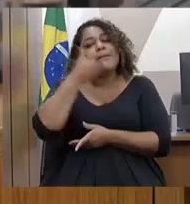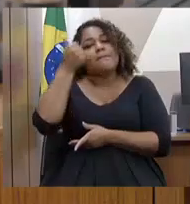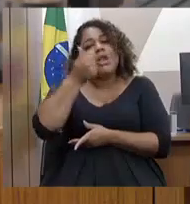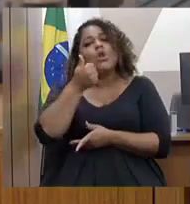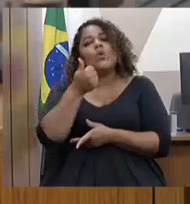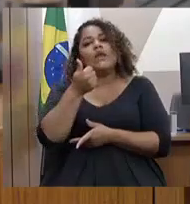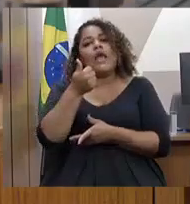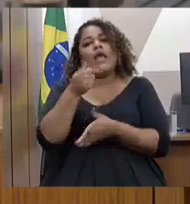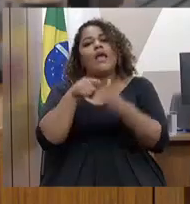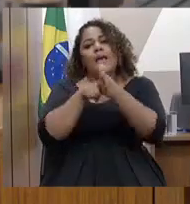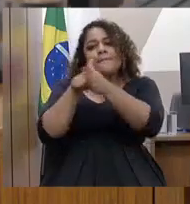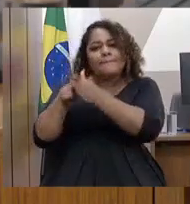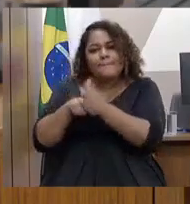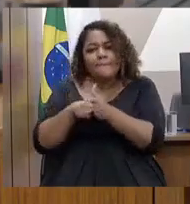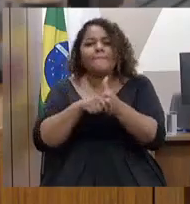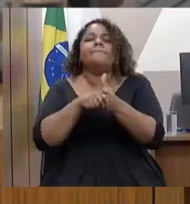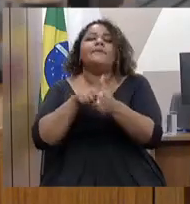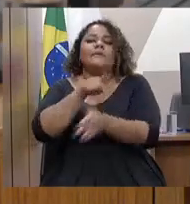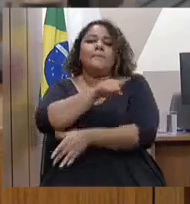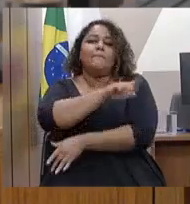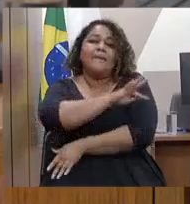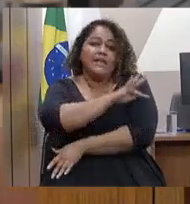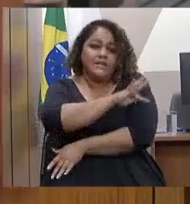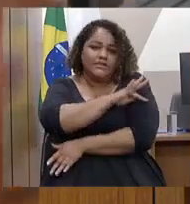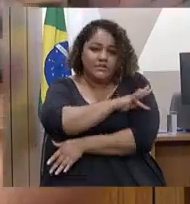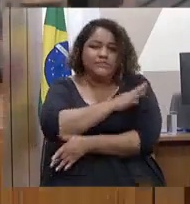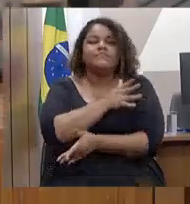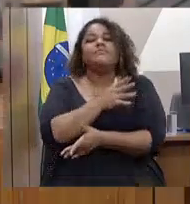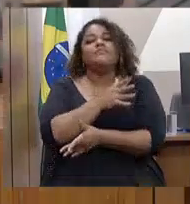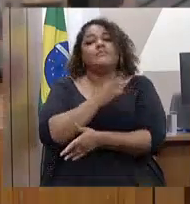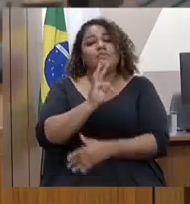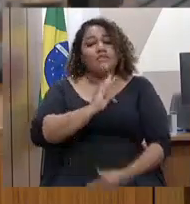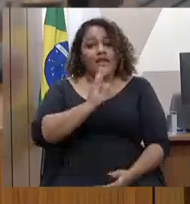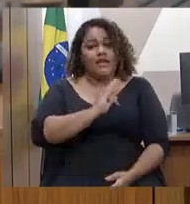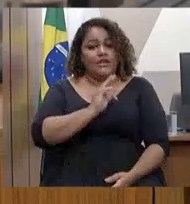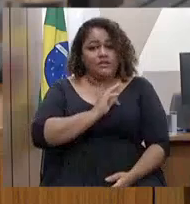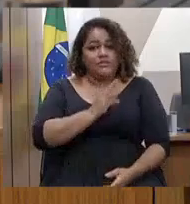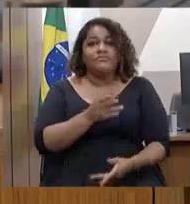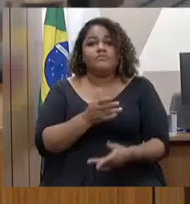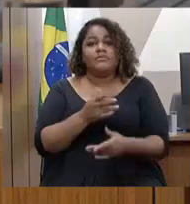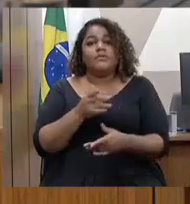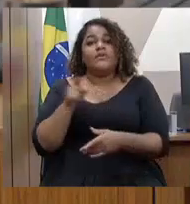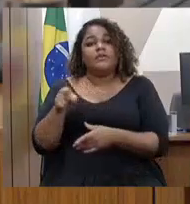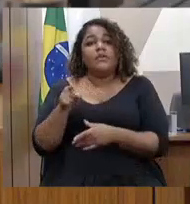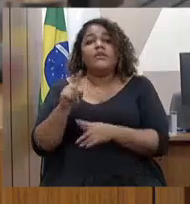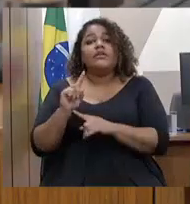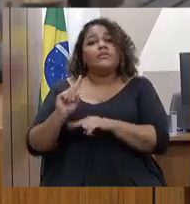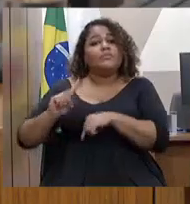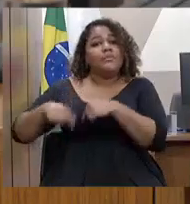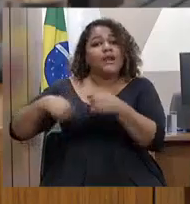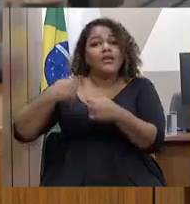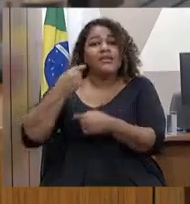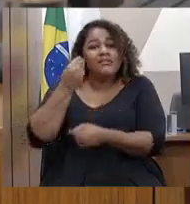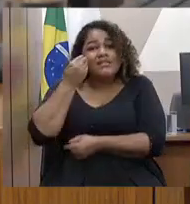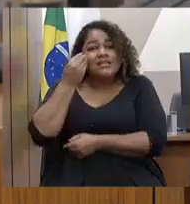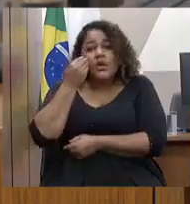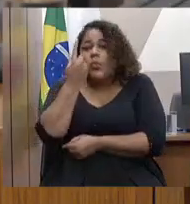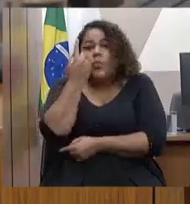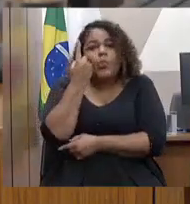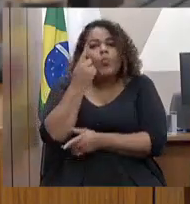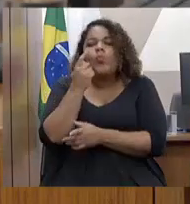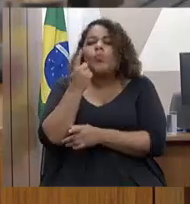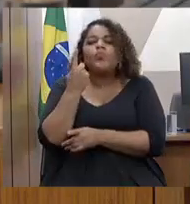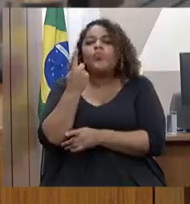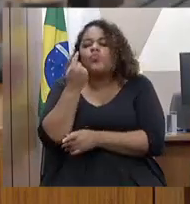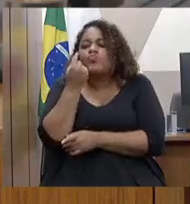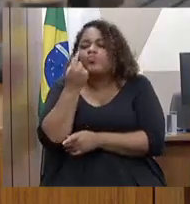foi destinado para Defesa Civil para os bombeiros é equipar para quando tiver acidente essa é a melhor equipados não foi destinado um tostão para prevenção